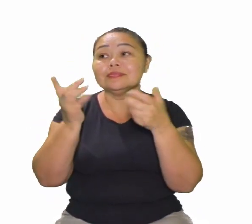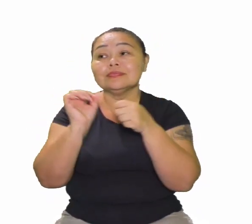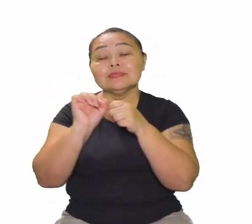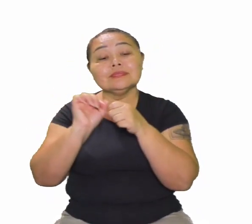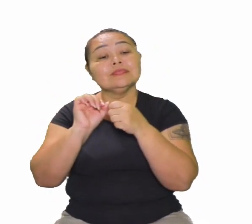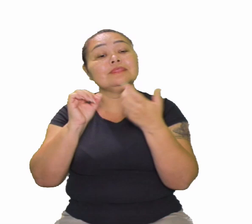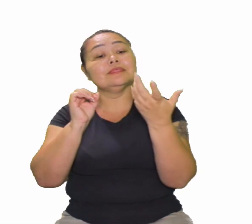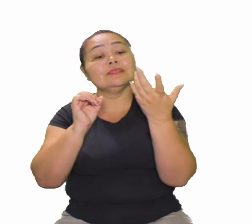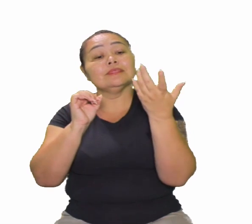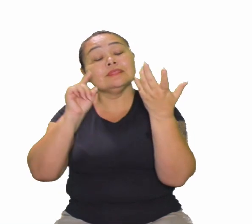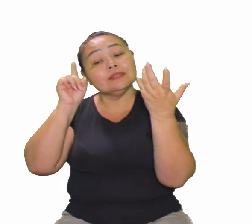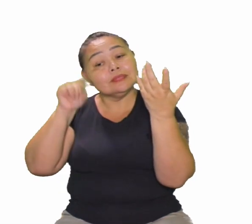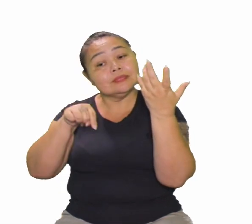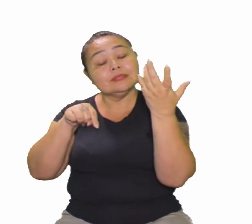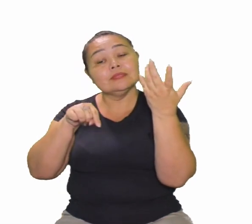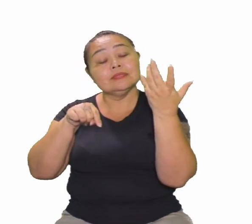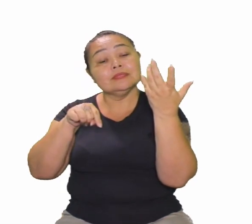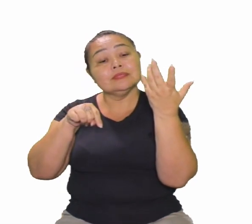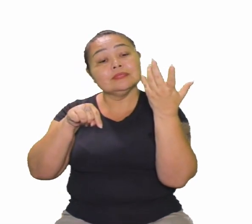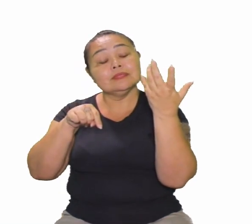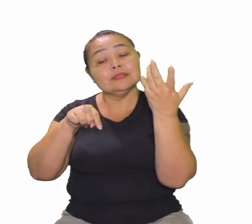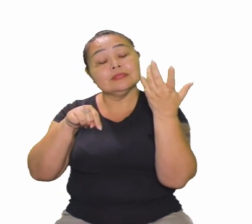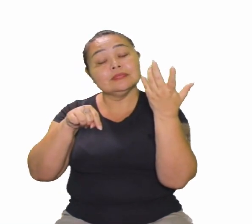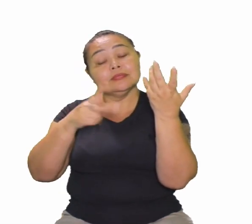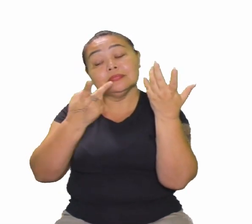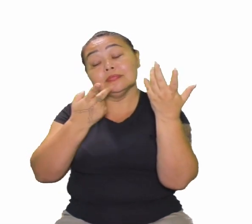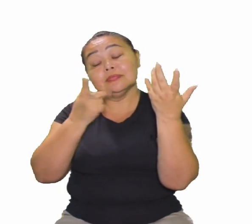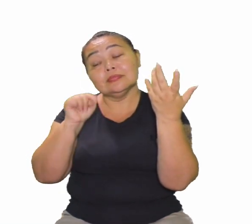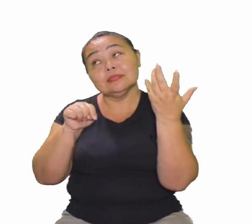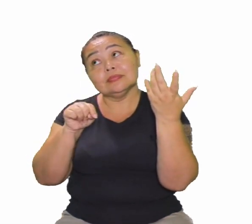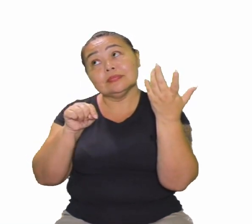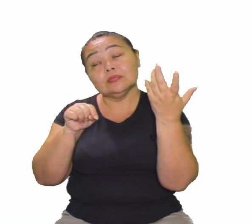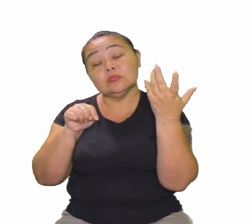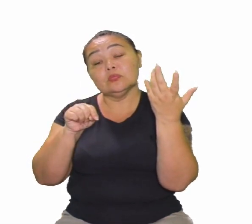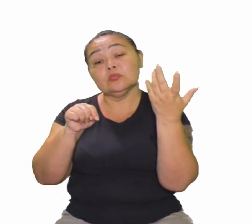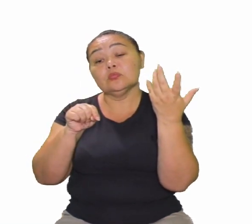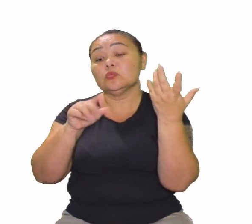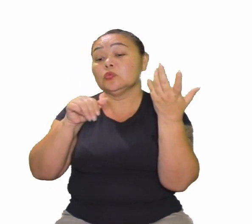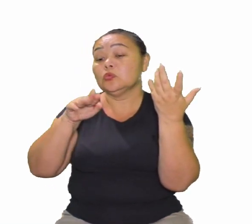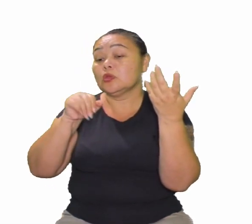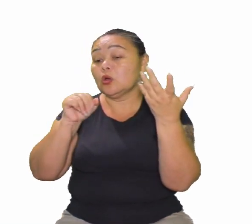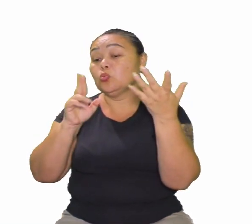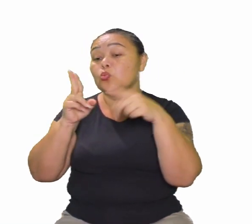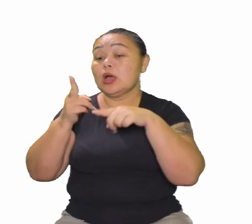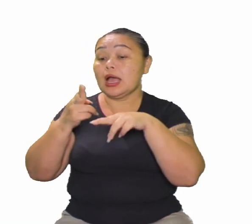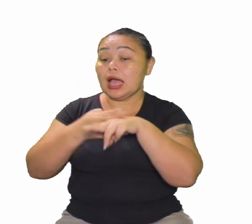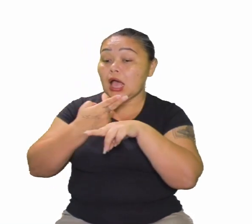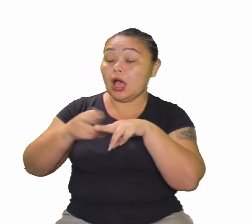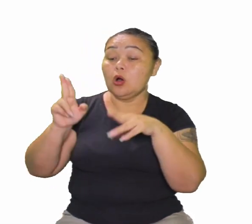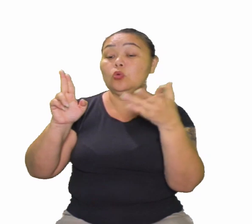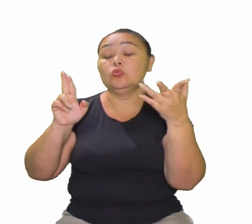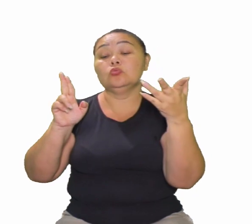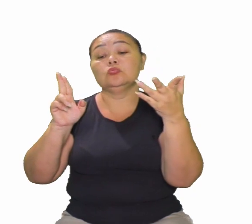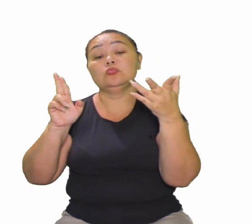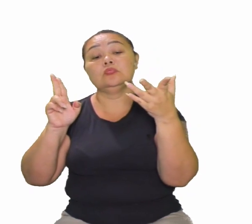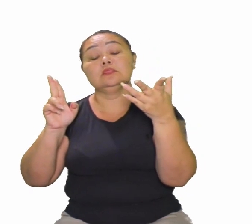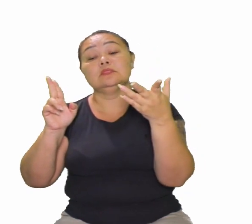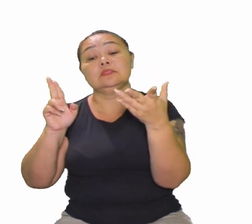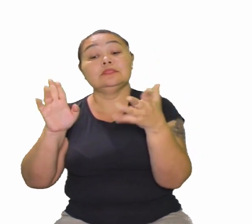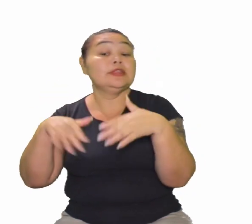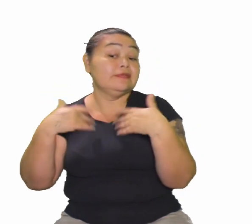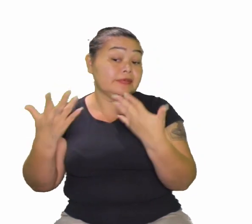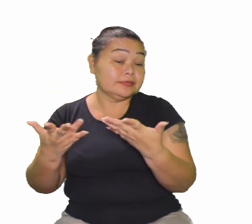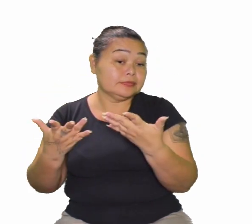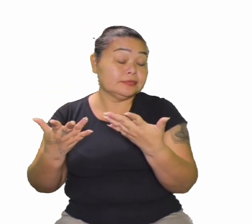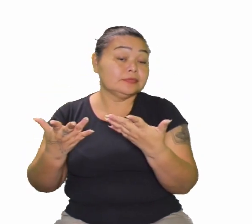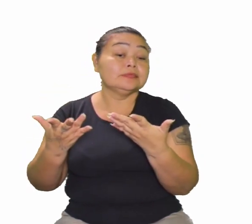produzam, principalmente aqui quando a gente fala do cupuaçu, do cacau, né? Enfim.